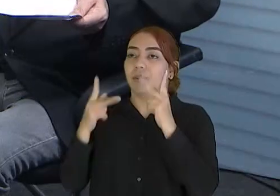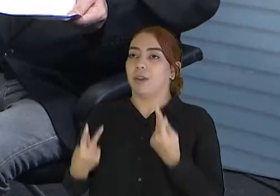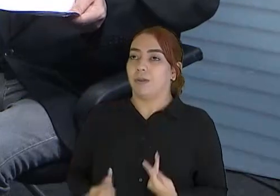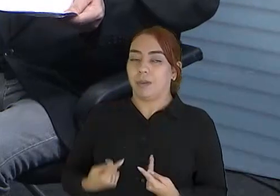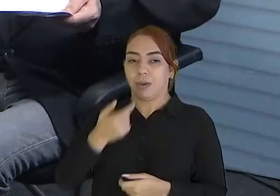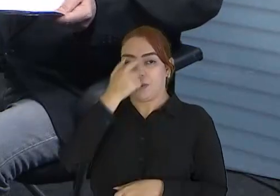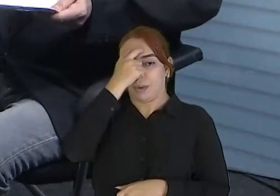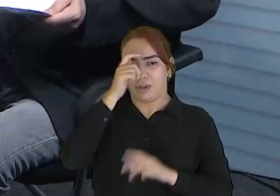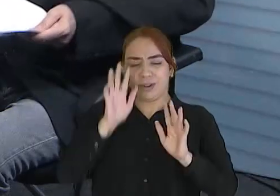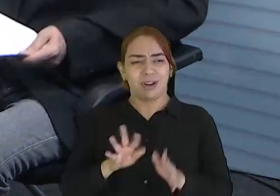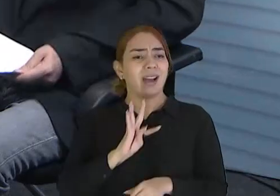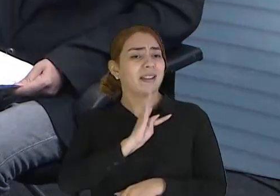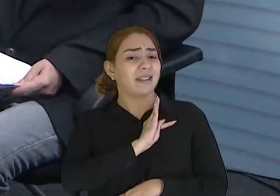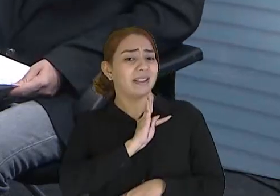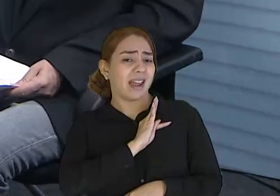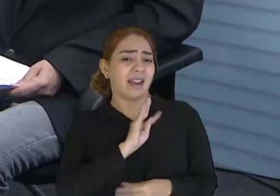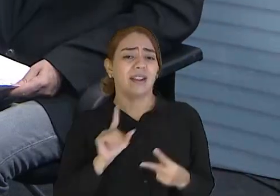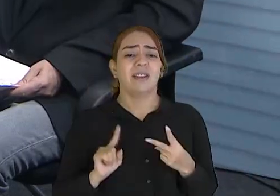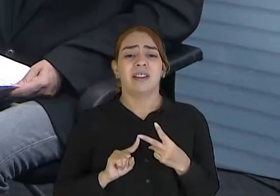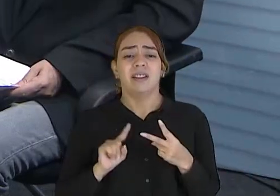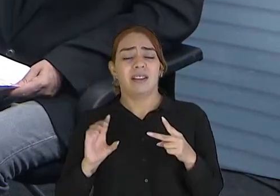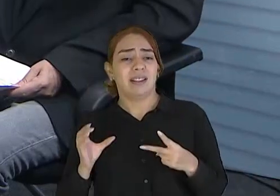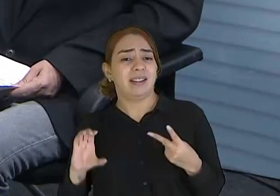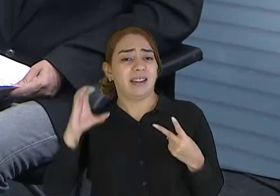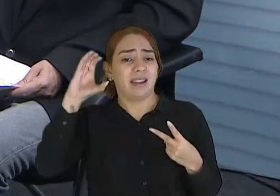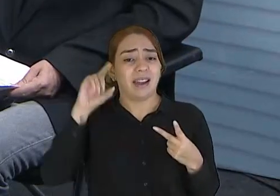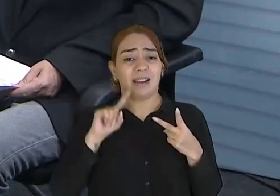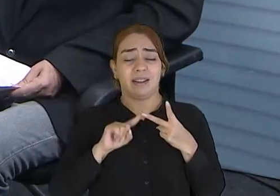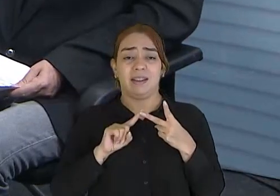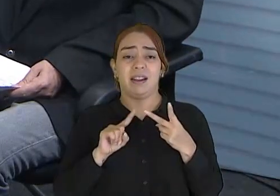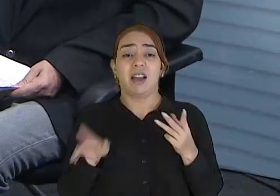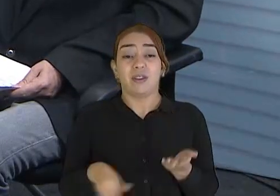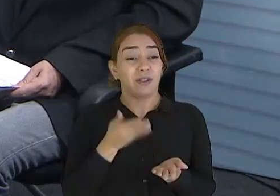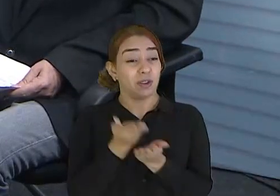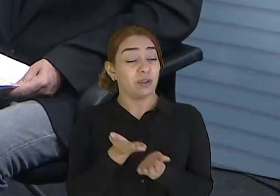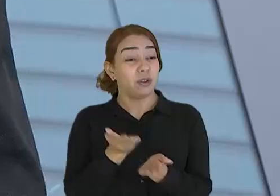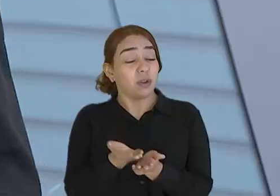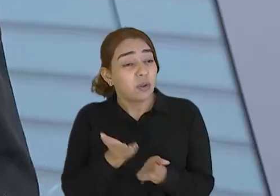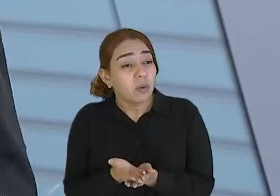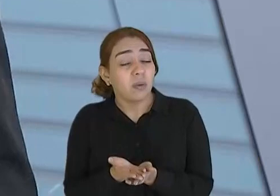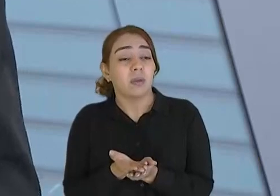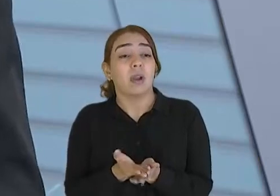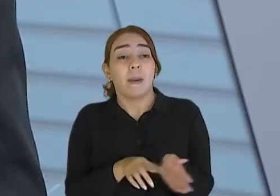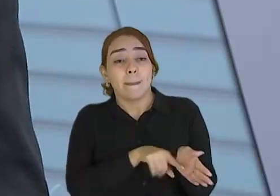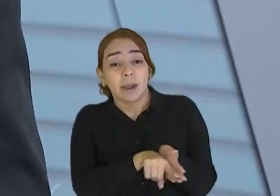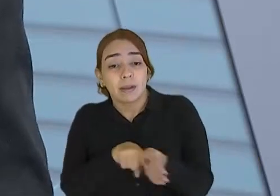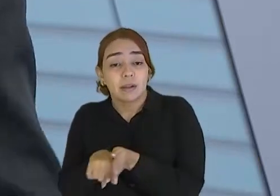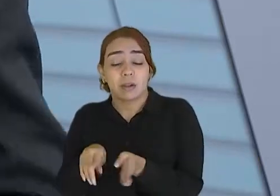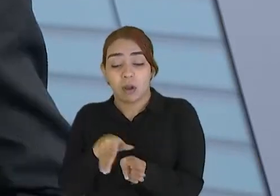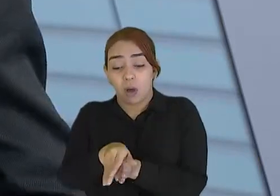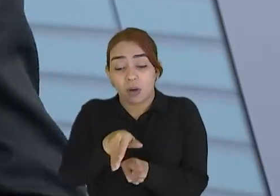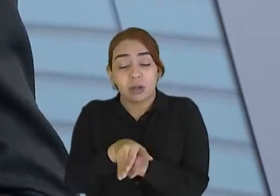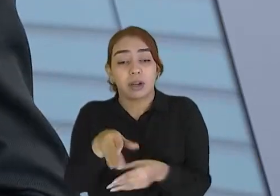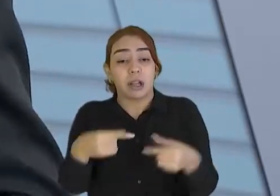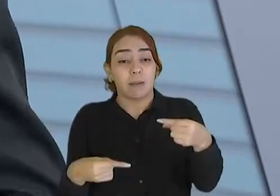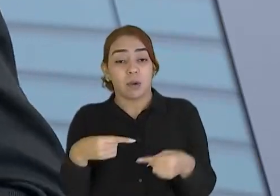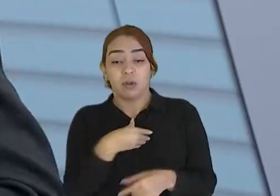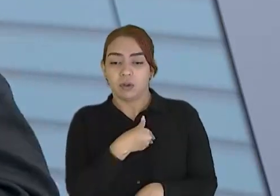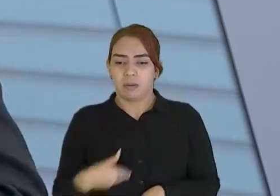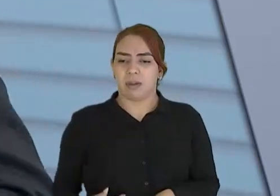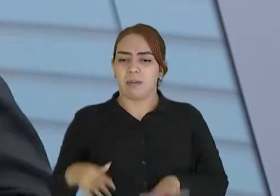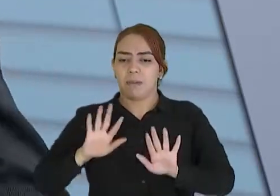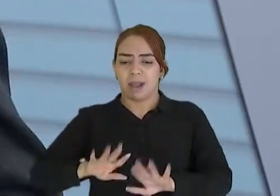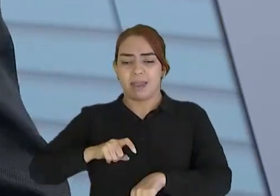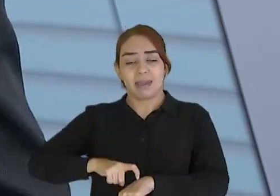temos técnicos para isso, nós temos pessoas que estudam isso, como o senhor, que orientam as políticas públicas, mas parece que na hora